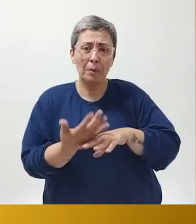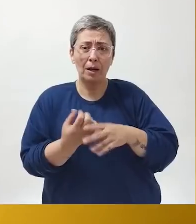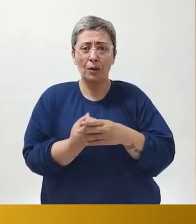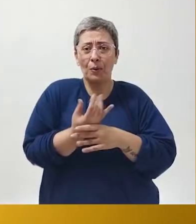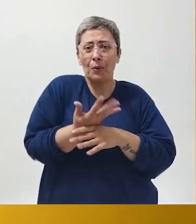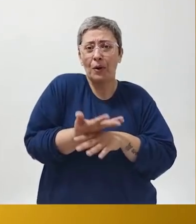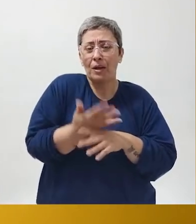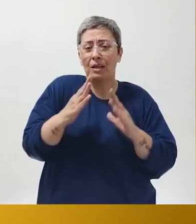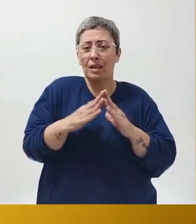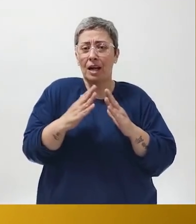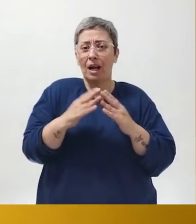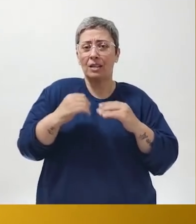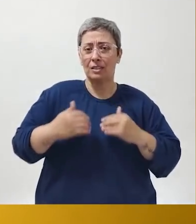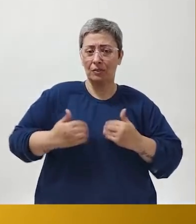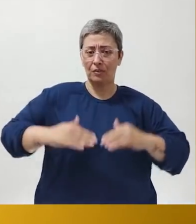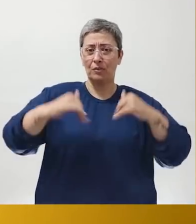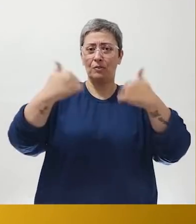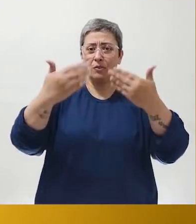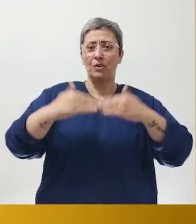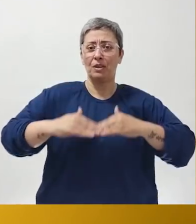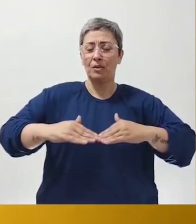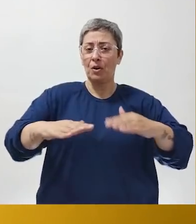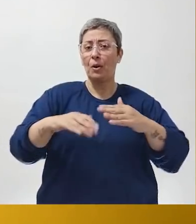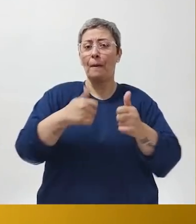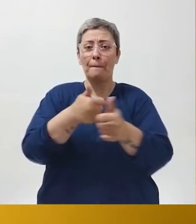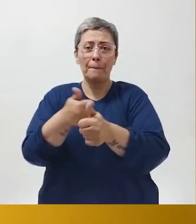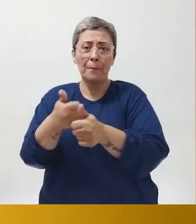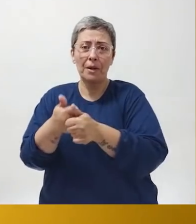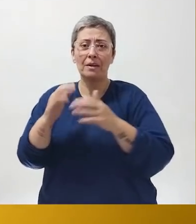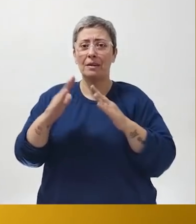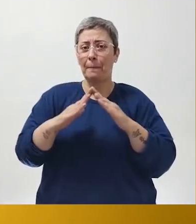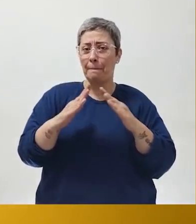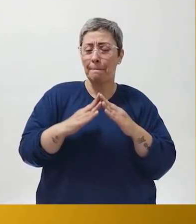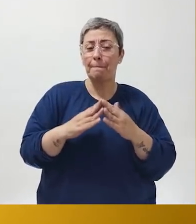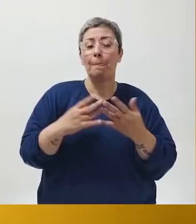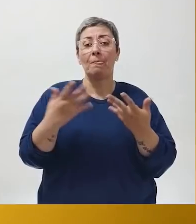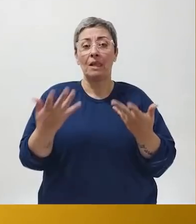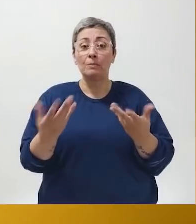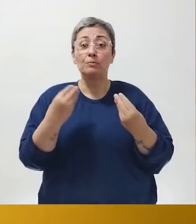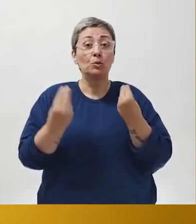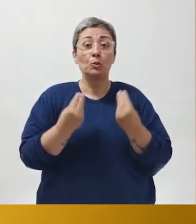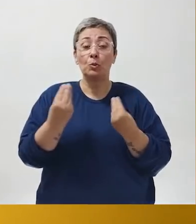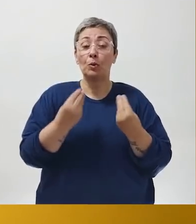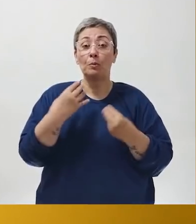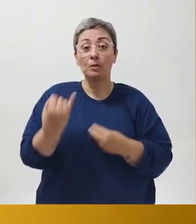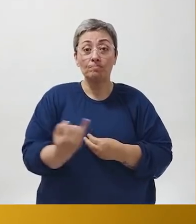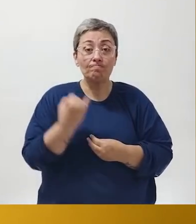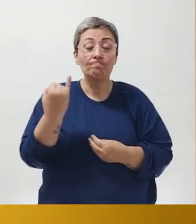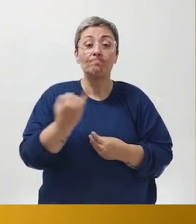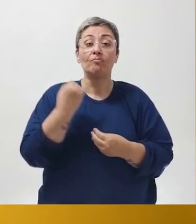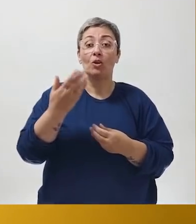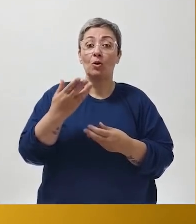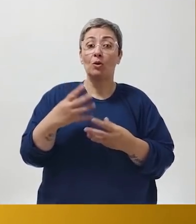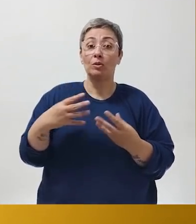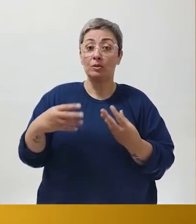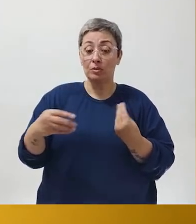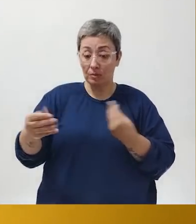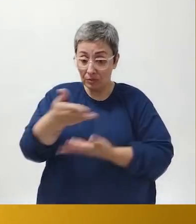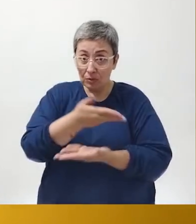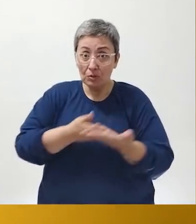utilizadas dessa forma. Então, agora eu vou mostrar para vocês a sigla, que muita gente confunde com abreviatura e abreviação, viu?